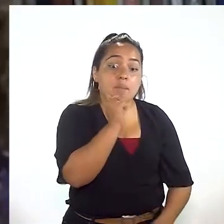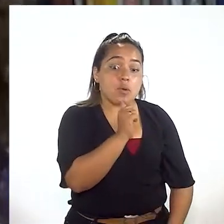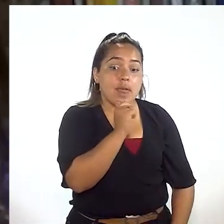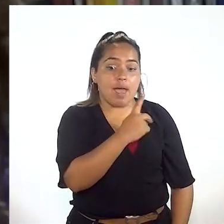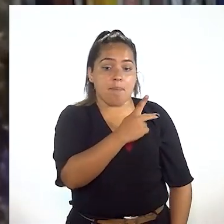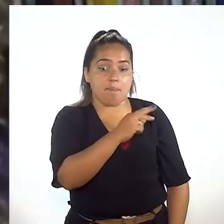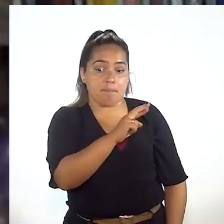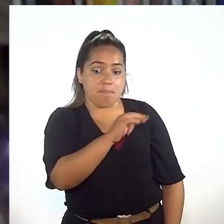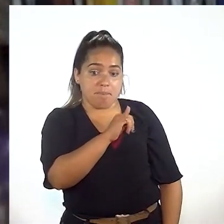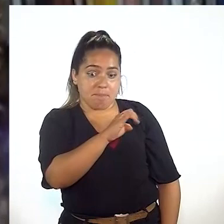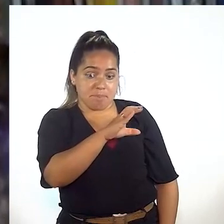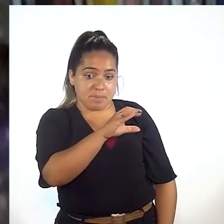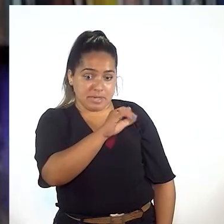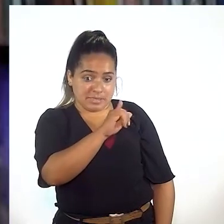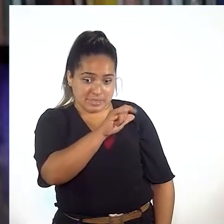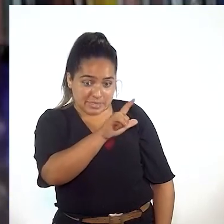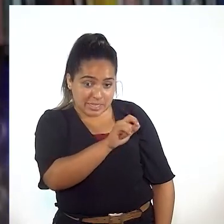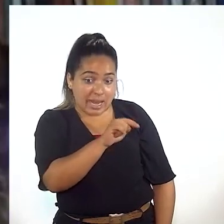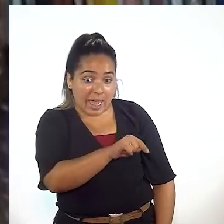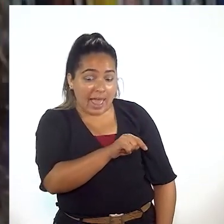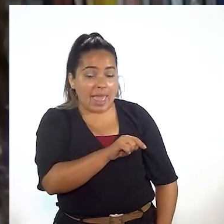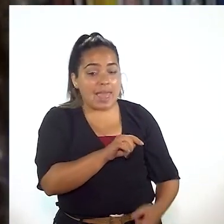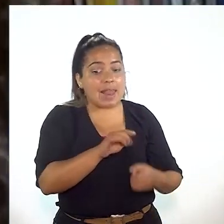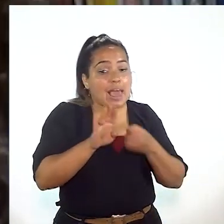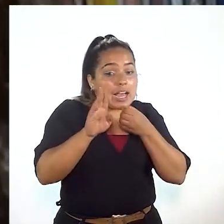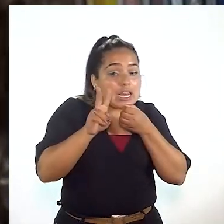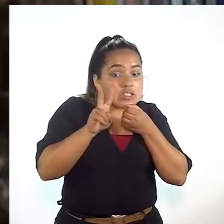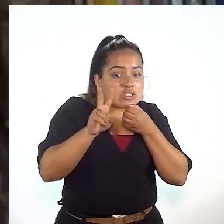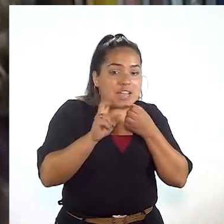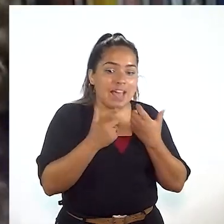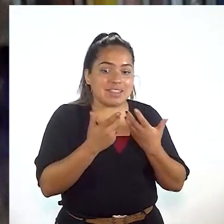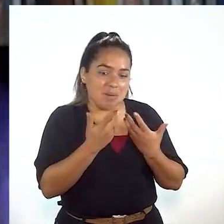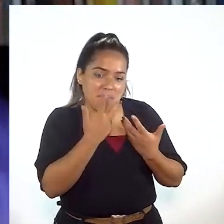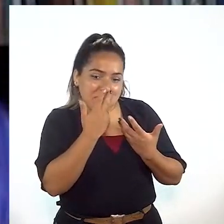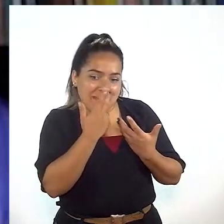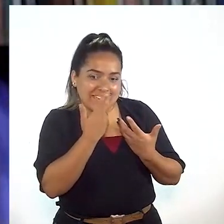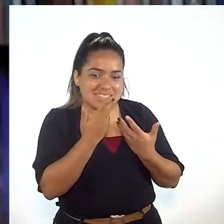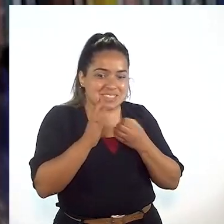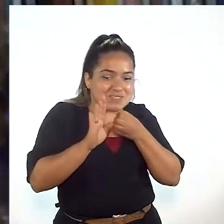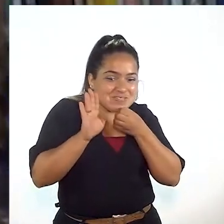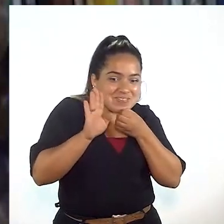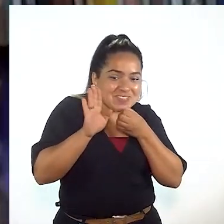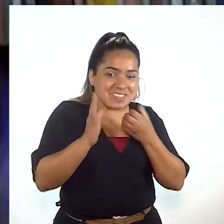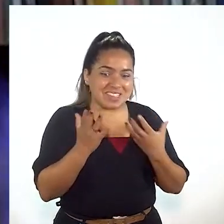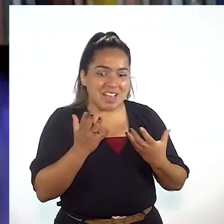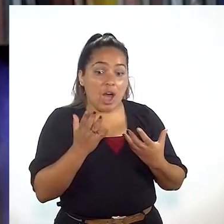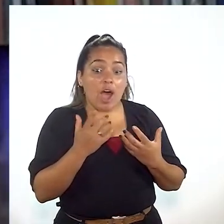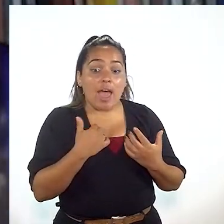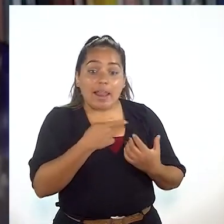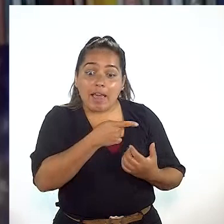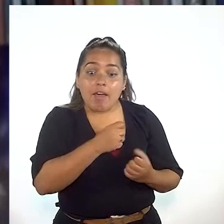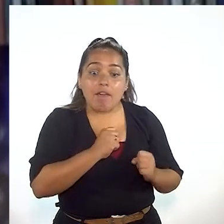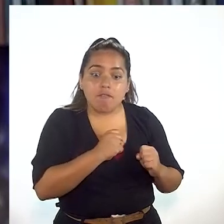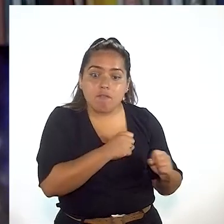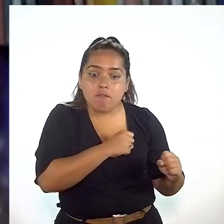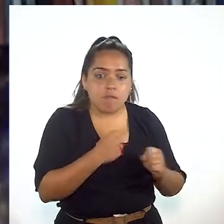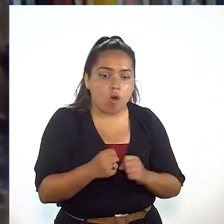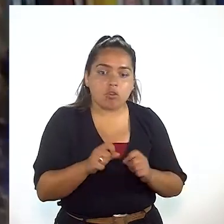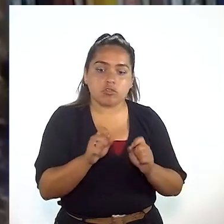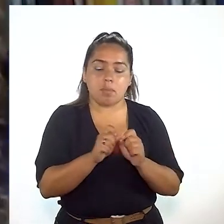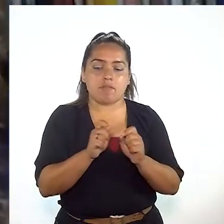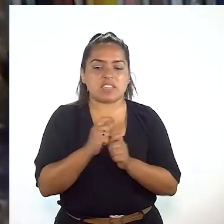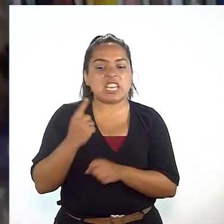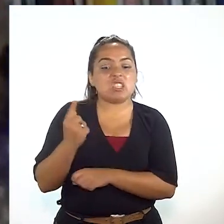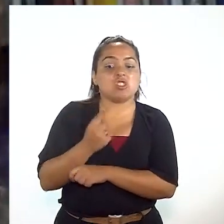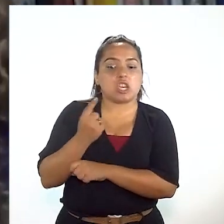está pensando nesse projeto. A Priscila é uma forte candidata a ser a empreendedora, inclusive, dessa cozinha,